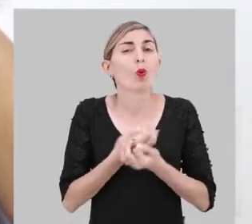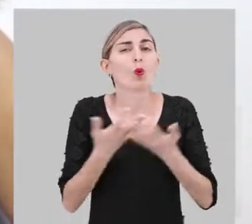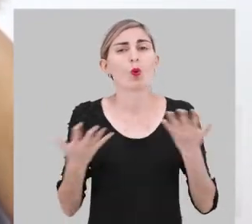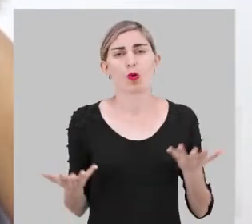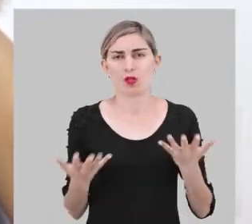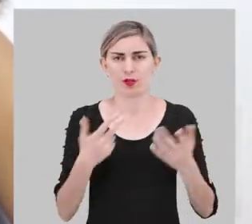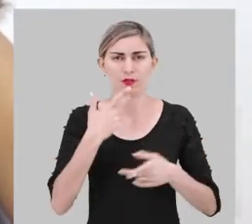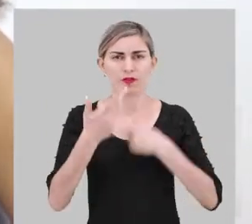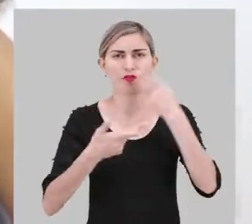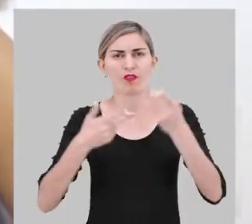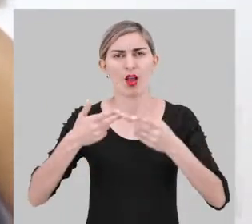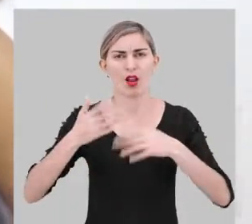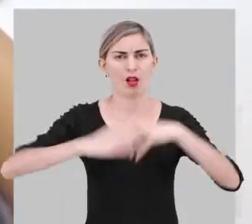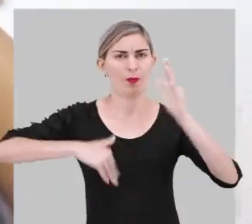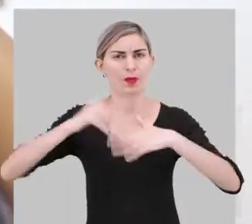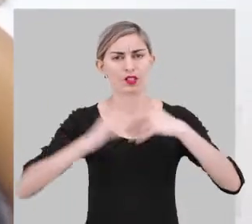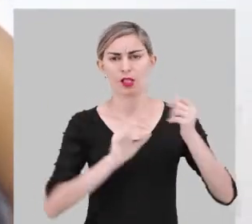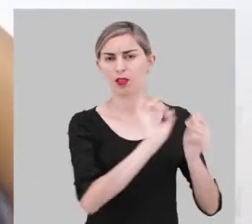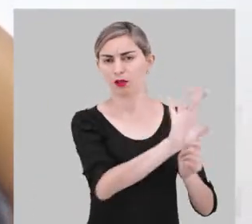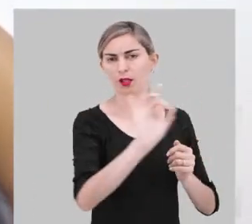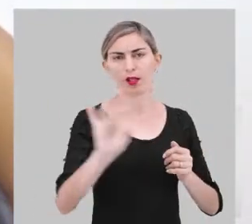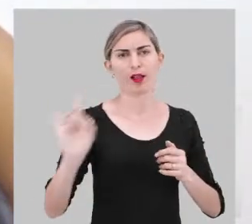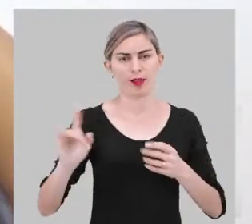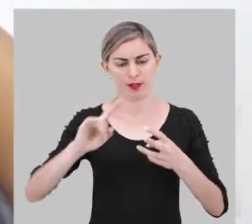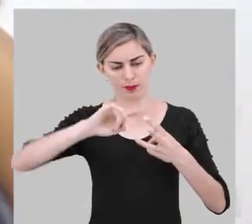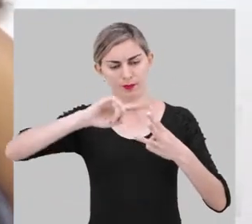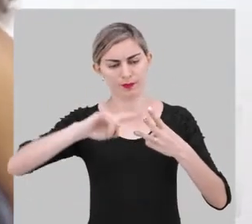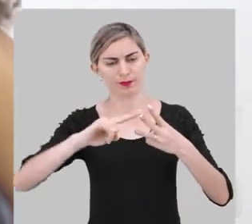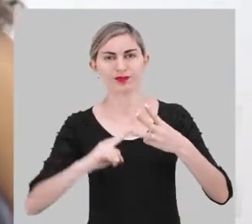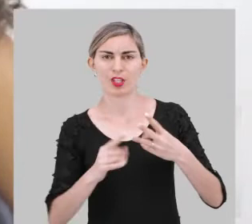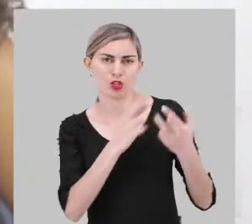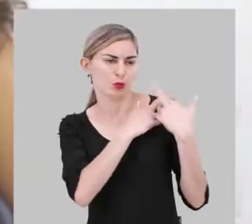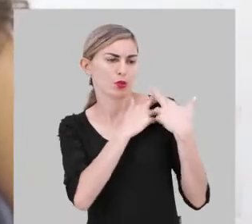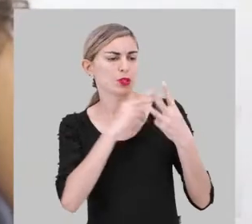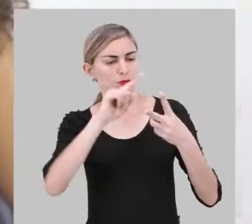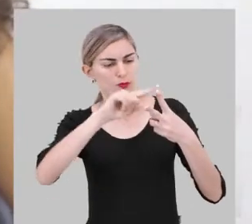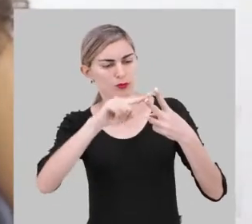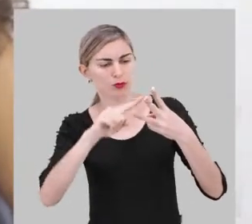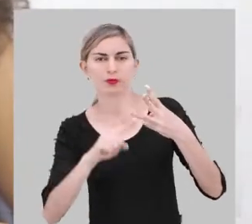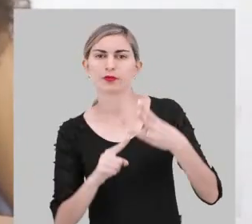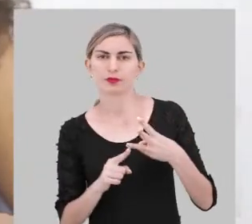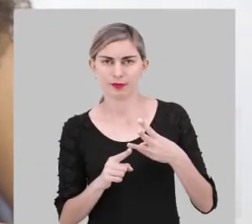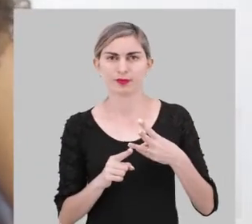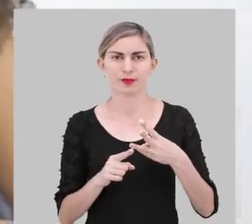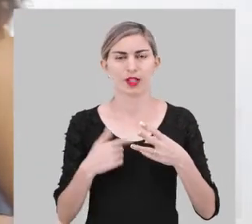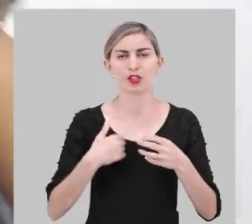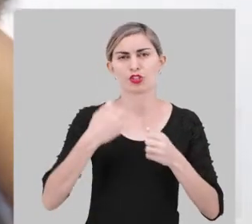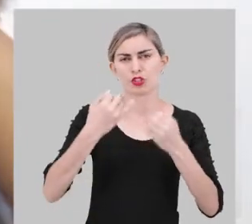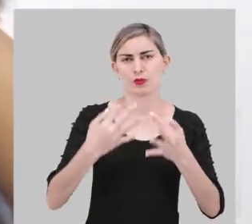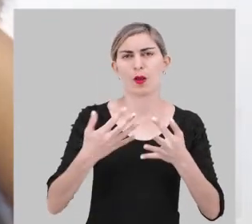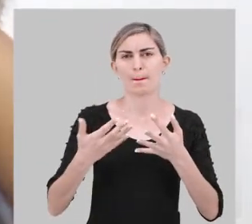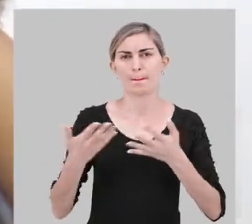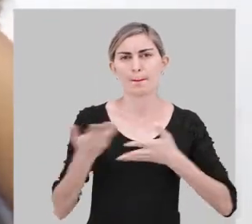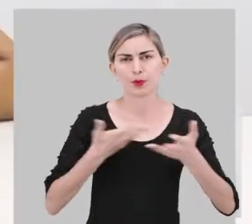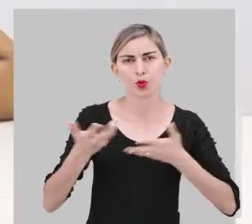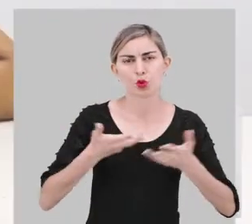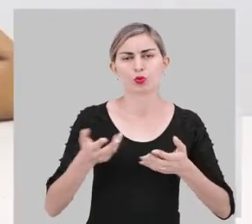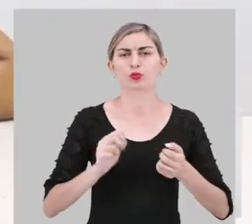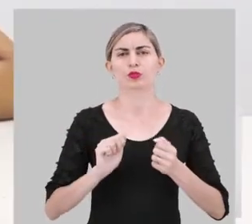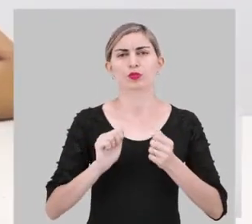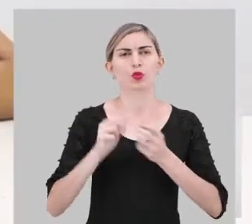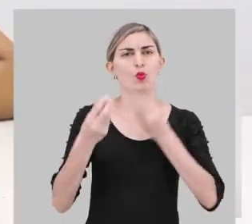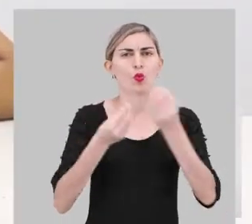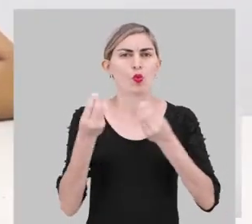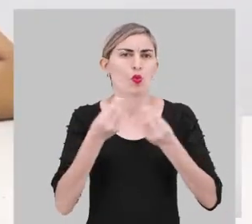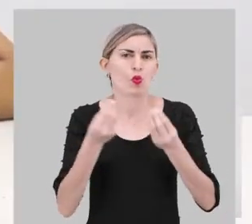Quando a gente fala da capacidade de cada um desses equipamentos, é que a gente vai começar a tratar dos indicadores de produtividade. Cada